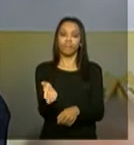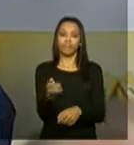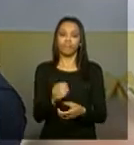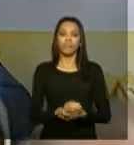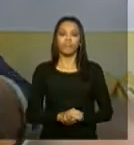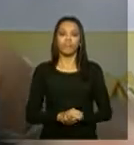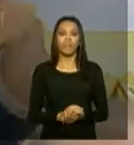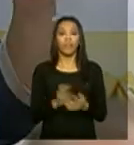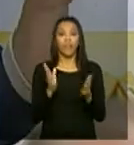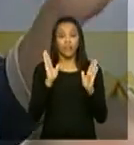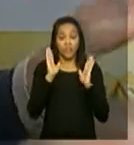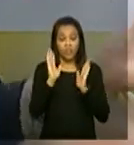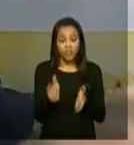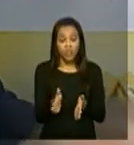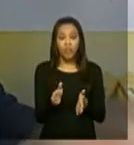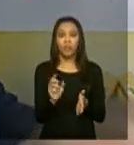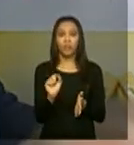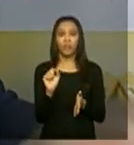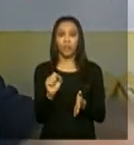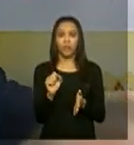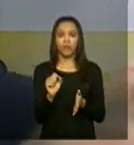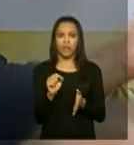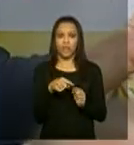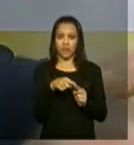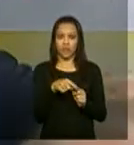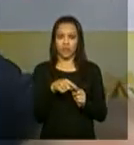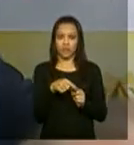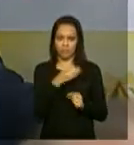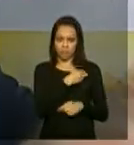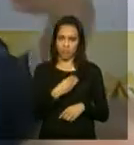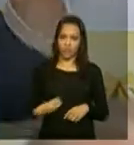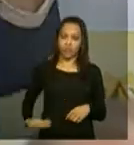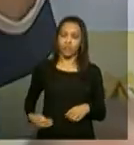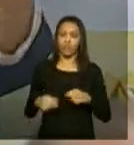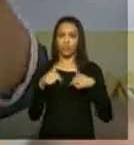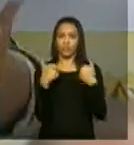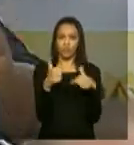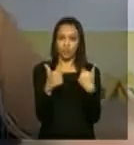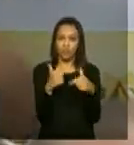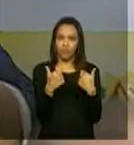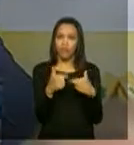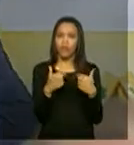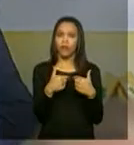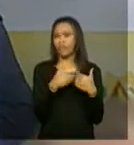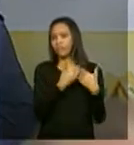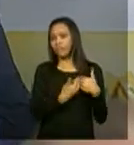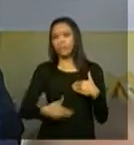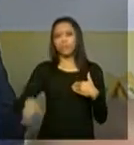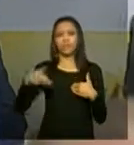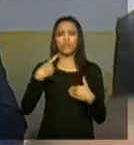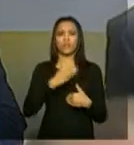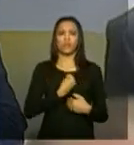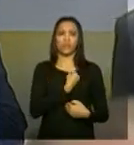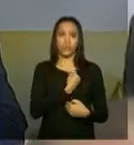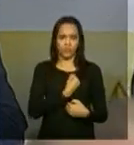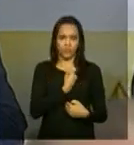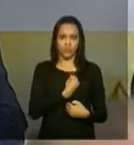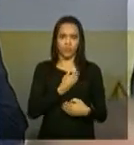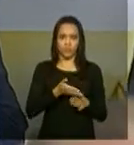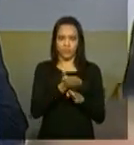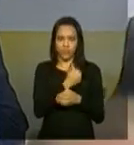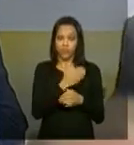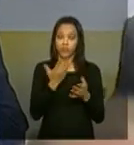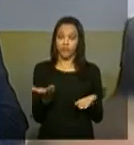como ministro do trabalho e toda a sua vida política anterior